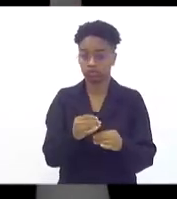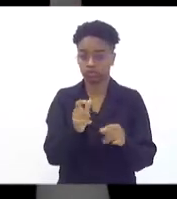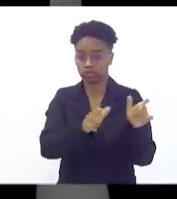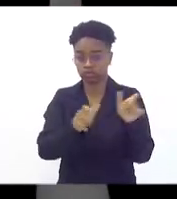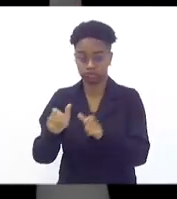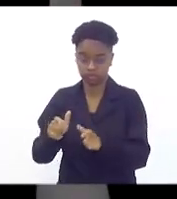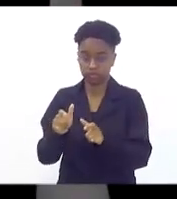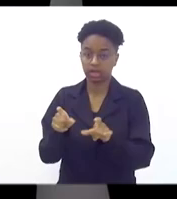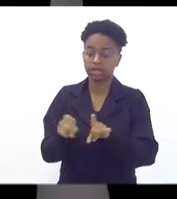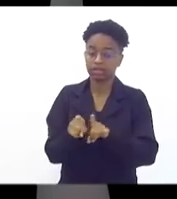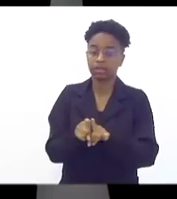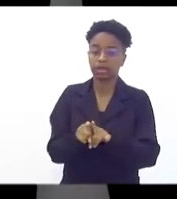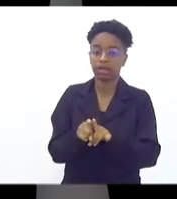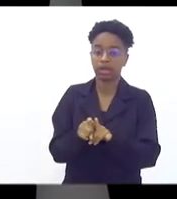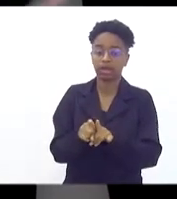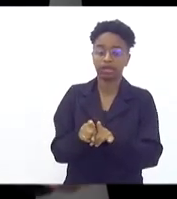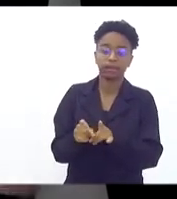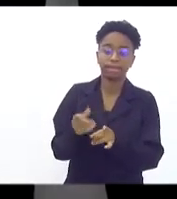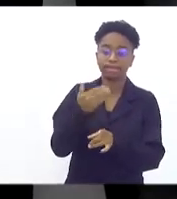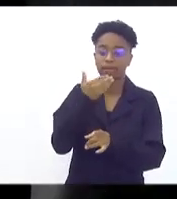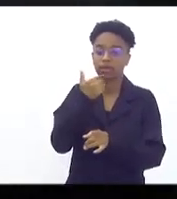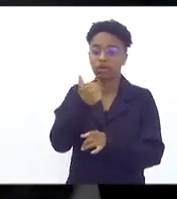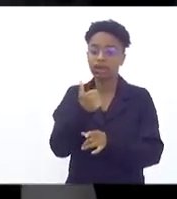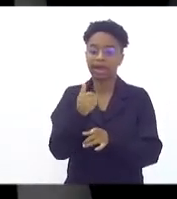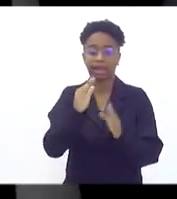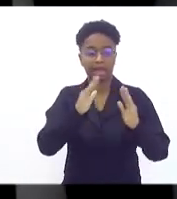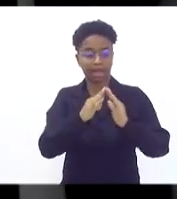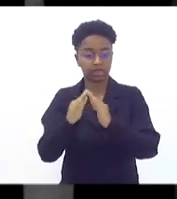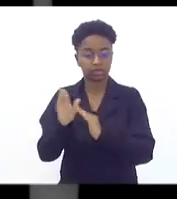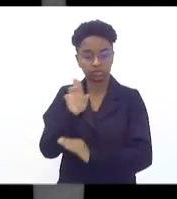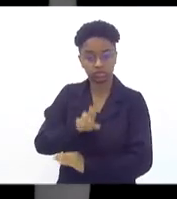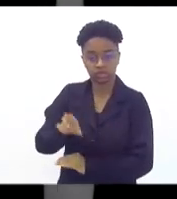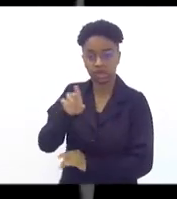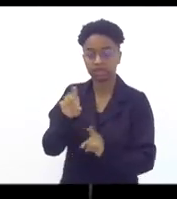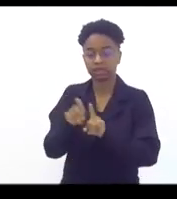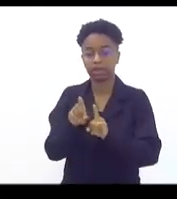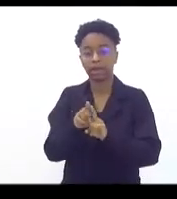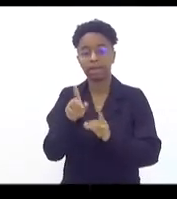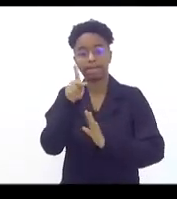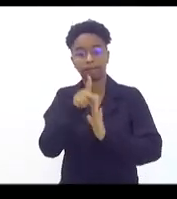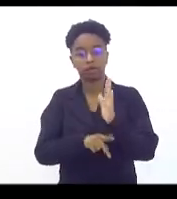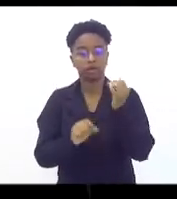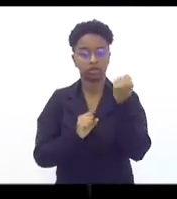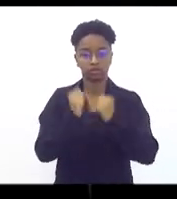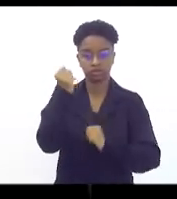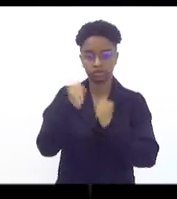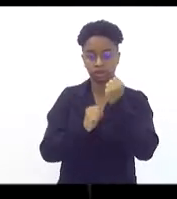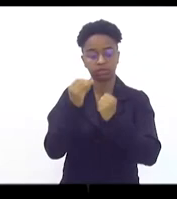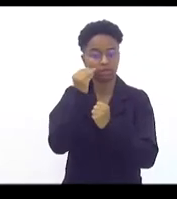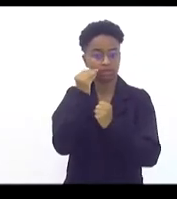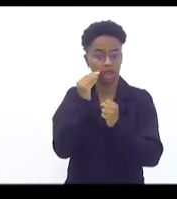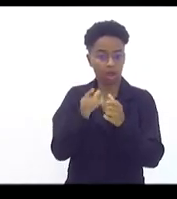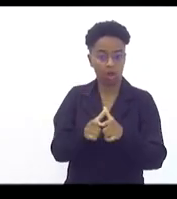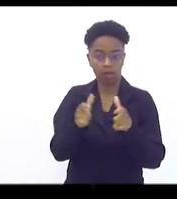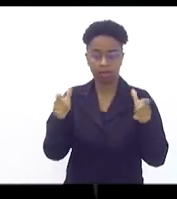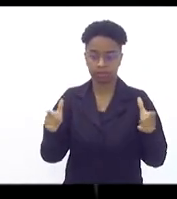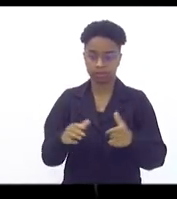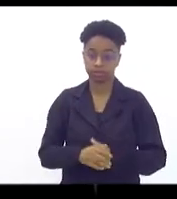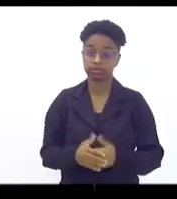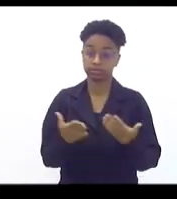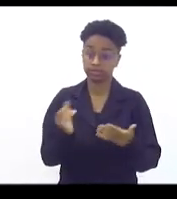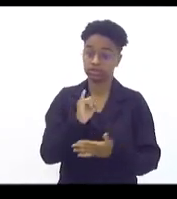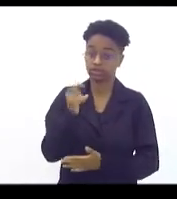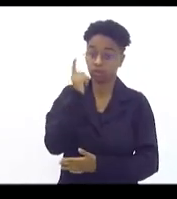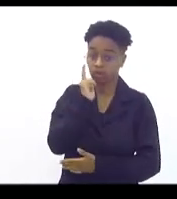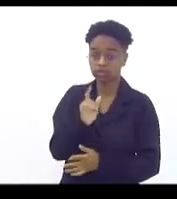a nossa base de consumo das residências Vamos aumentar a oferta para os projetos industriais acho que a secretaria conseguindo fazer esse planejamento para